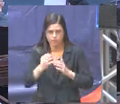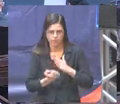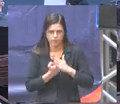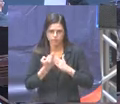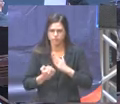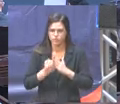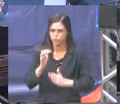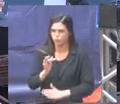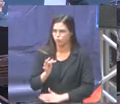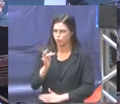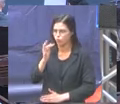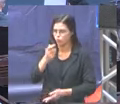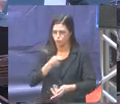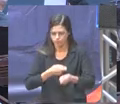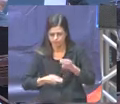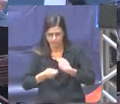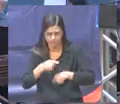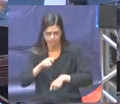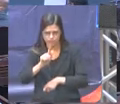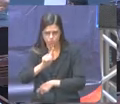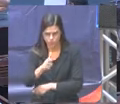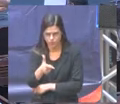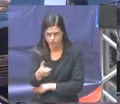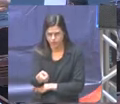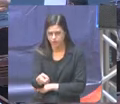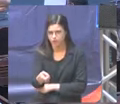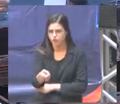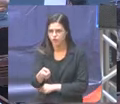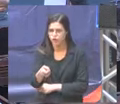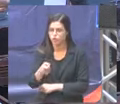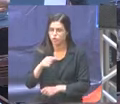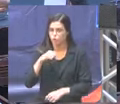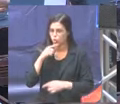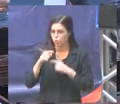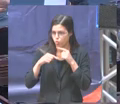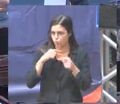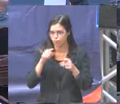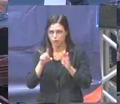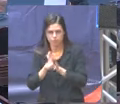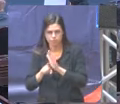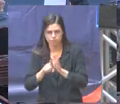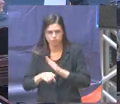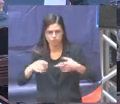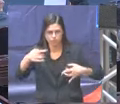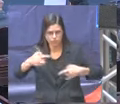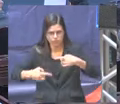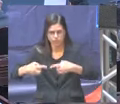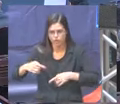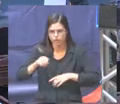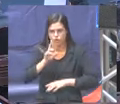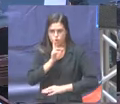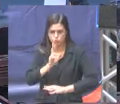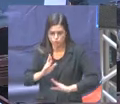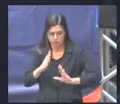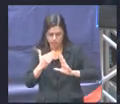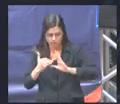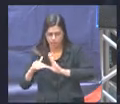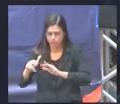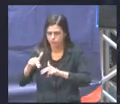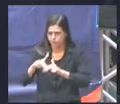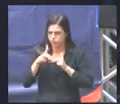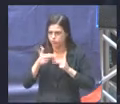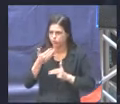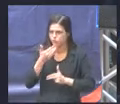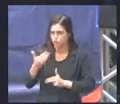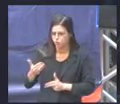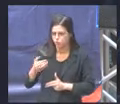o futuro dos negócios no G20. Informo que dúvidas referentes aos debates serão respondidas por e-mail. Por isso, solicitamos